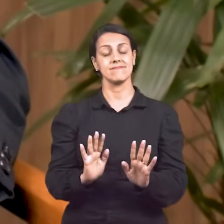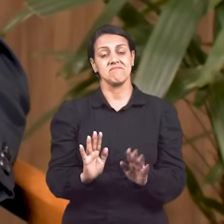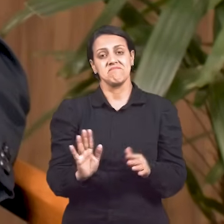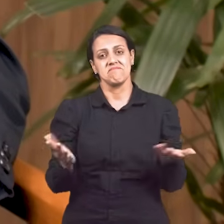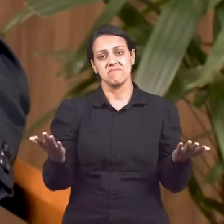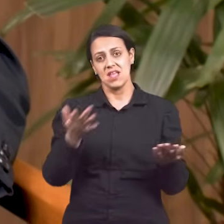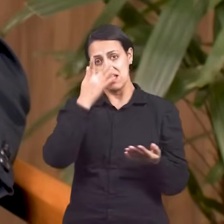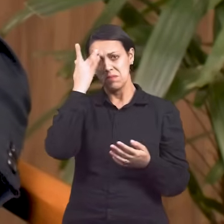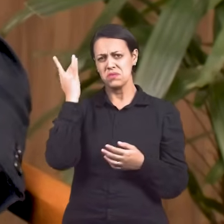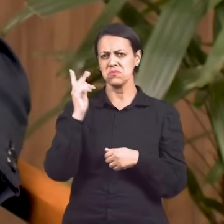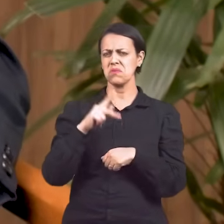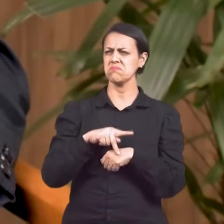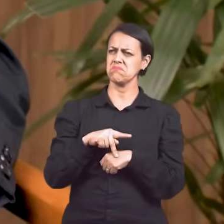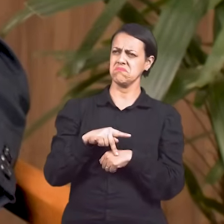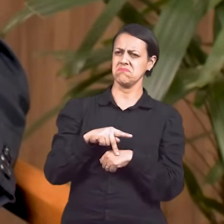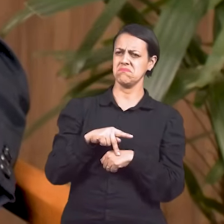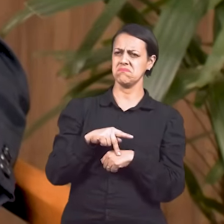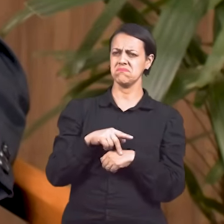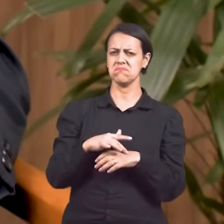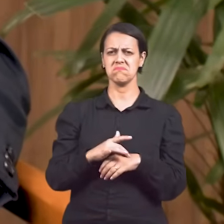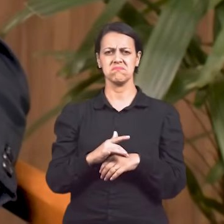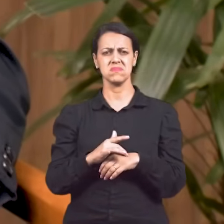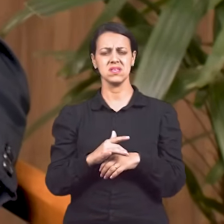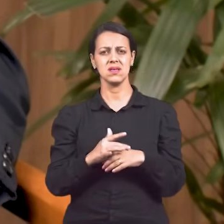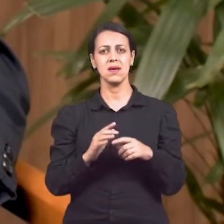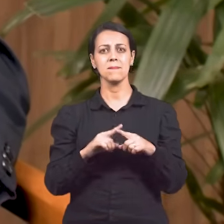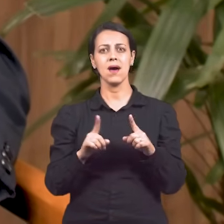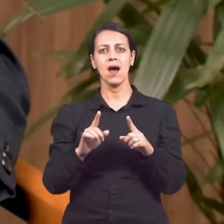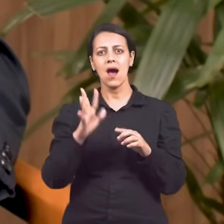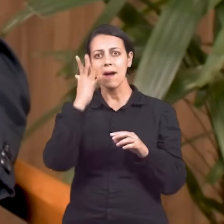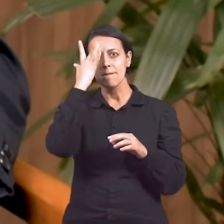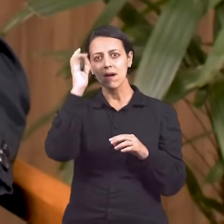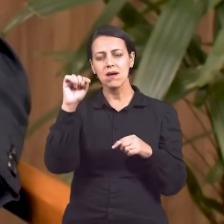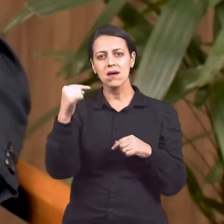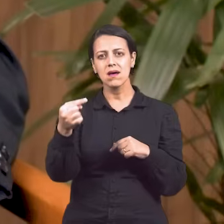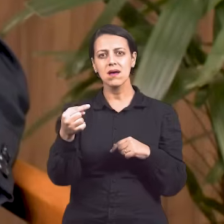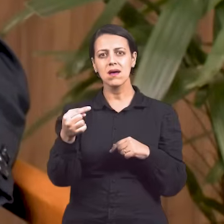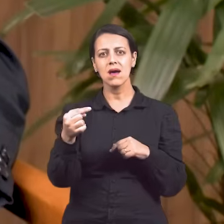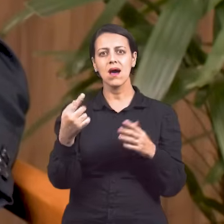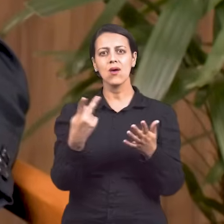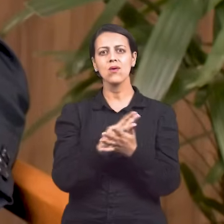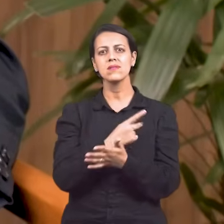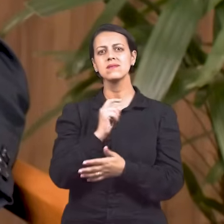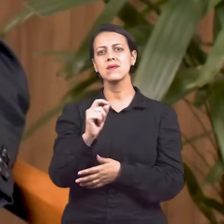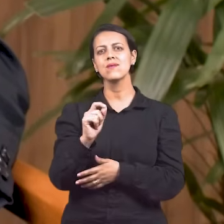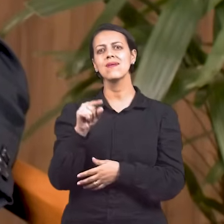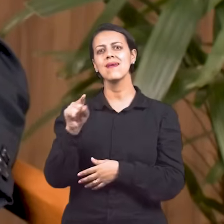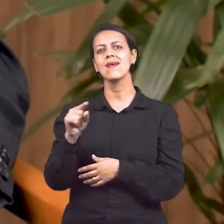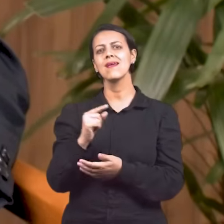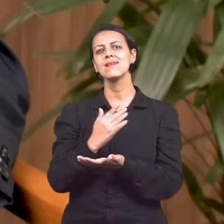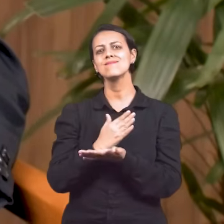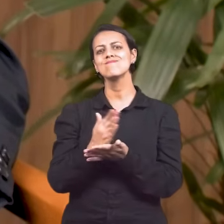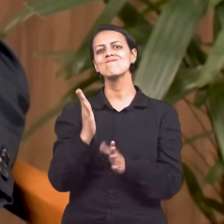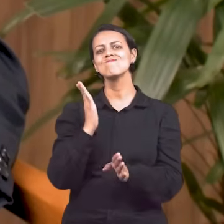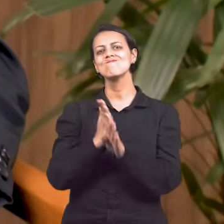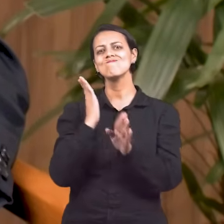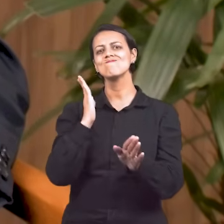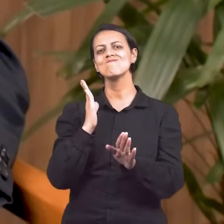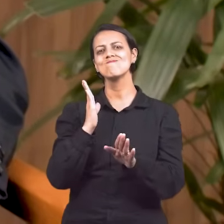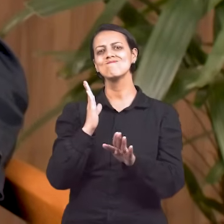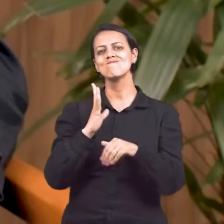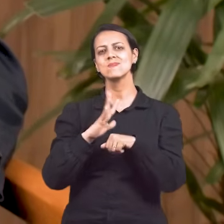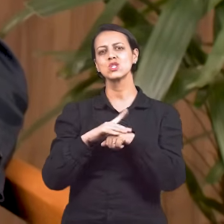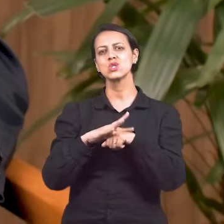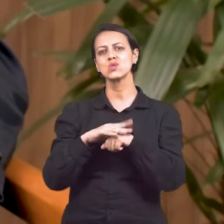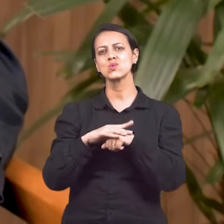Interessante que passou ali, ninguém entendeu, mas no dia seguinte, aquele irmão foi descoberto